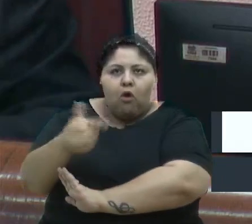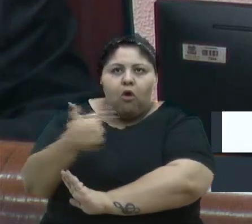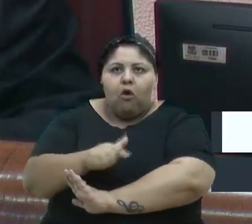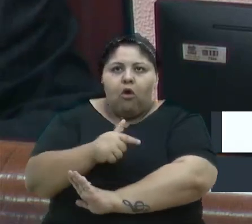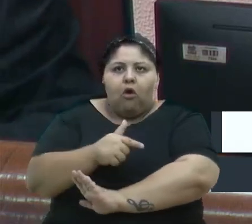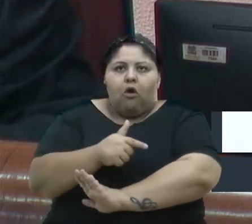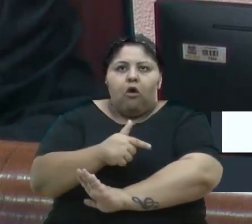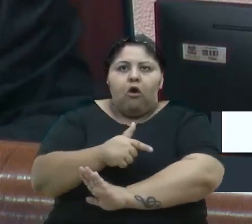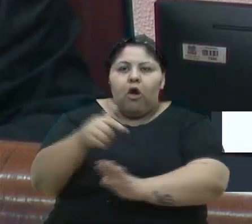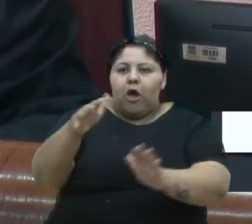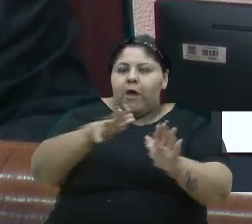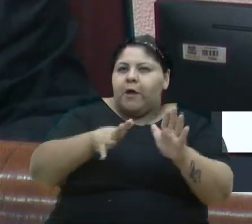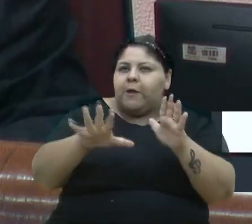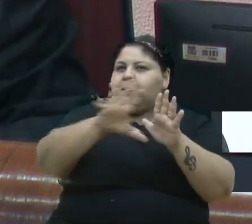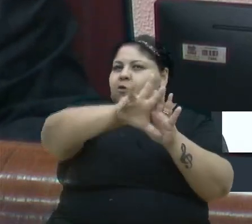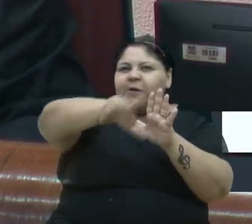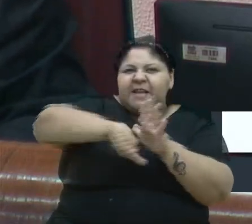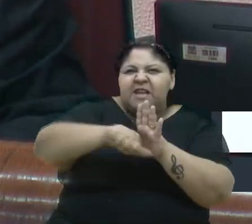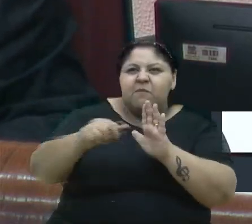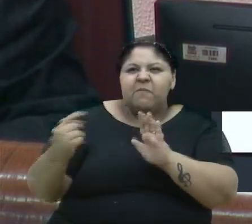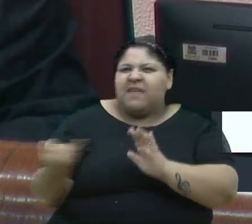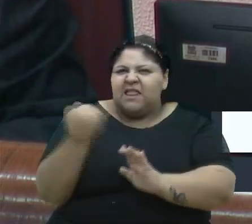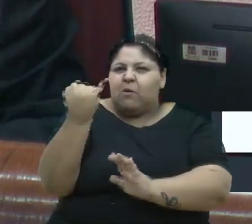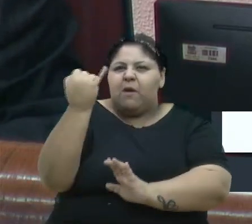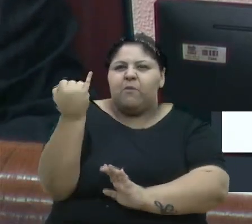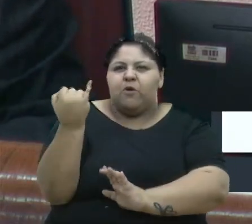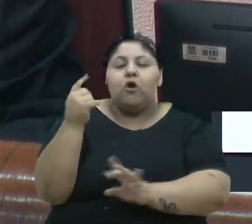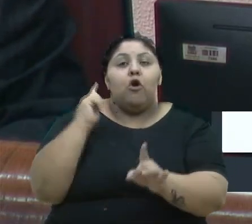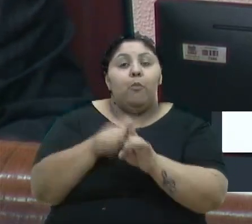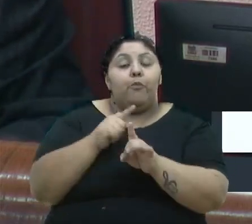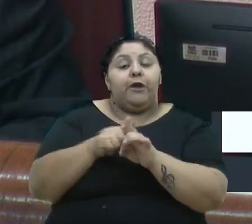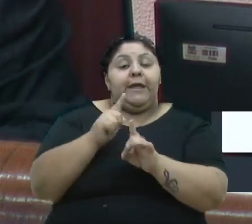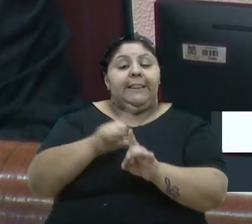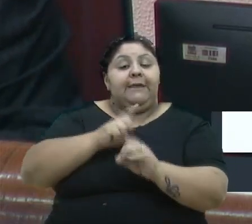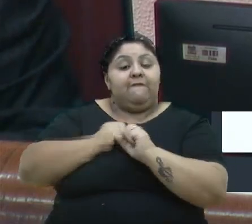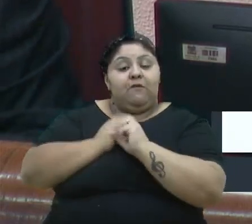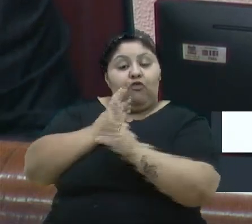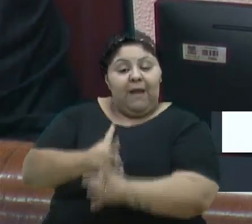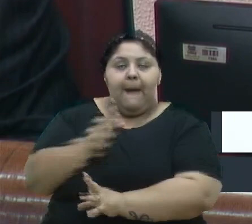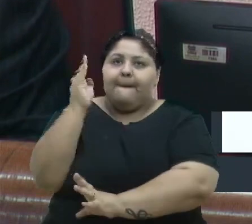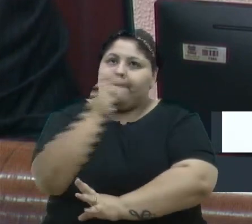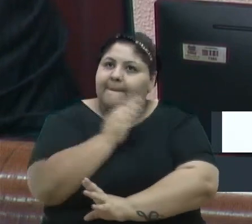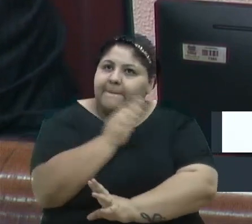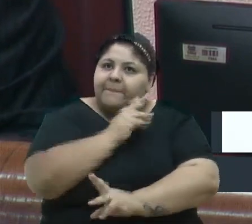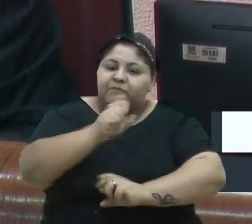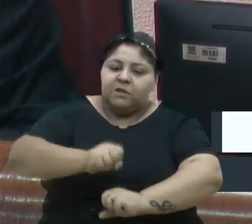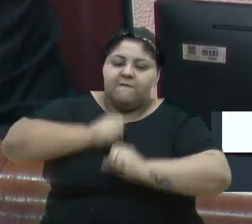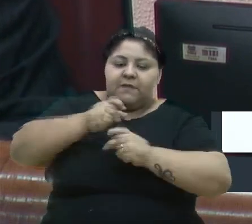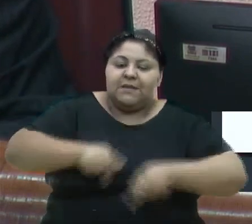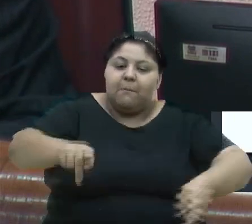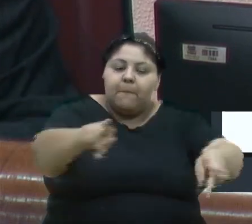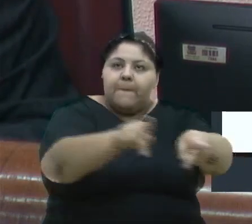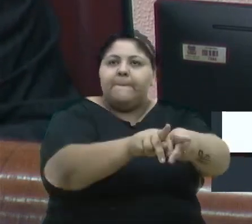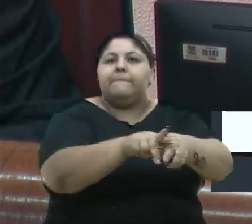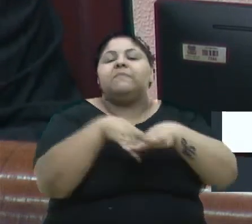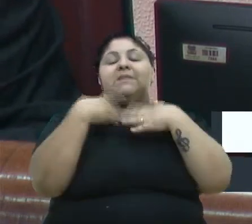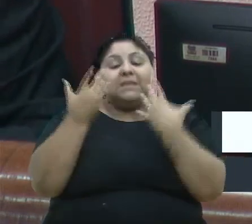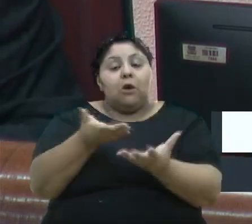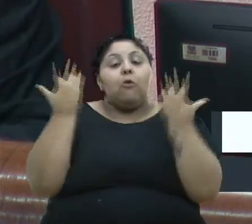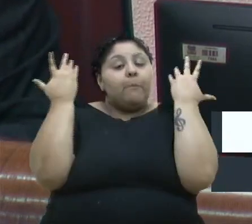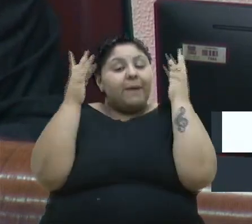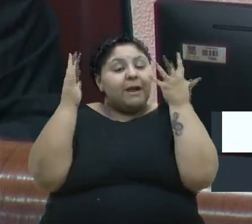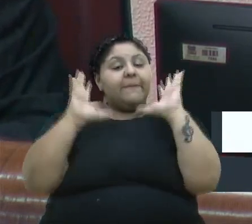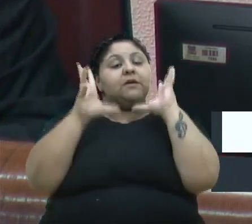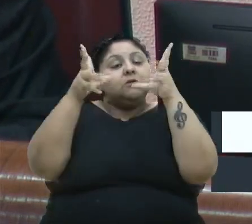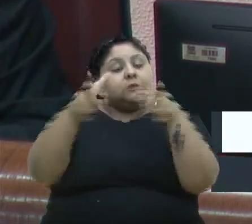não compensa. Por quê? Porque houve uma ação rápida e efetiva defendendo a população. Então, parabéns a todos